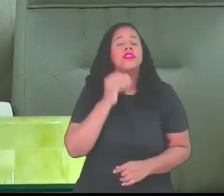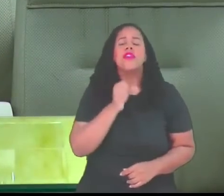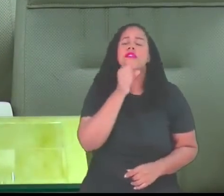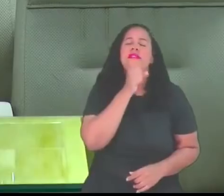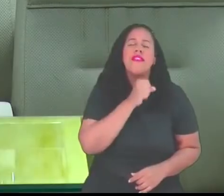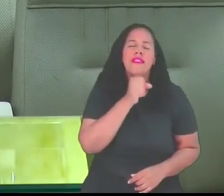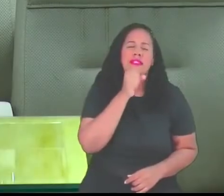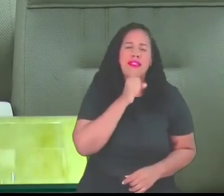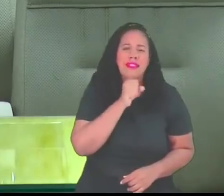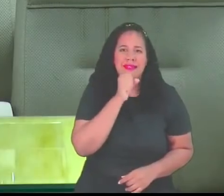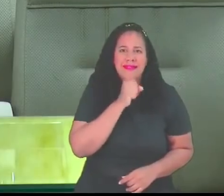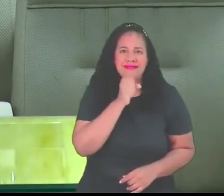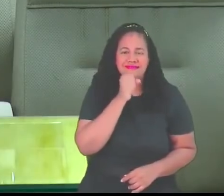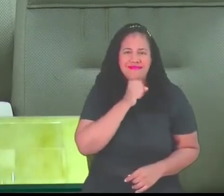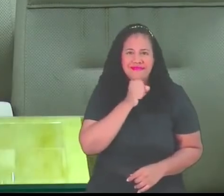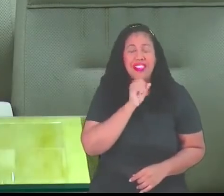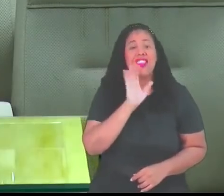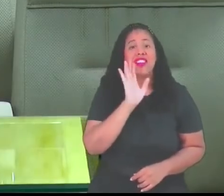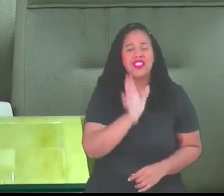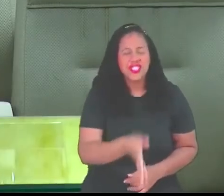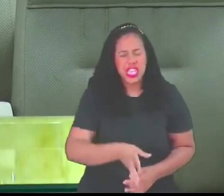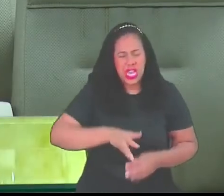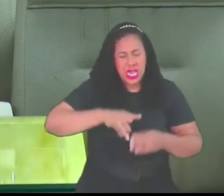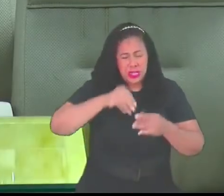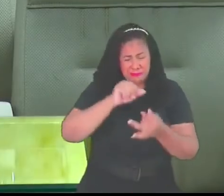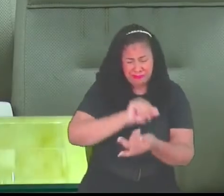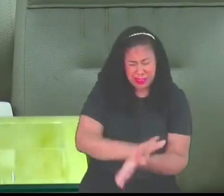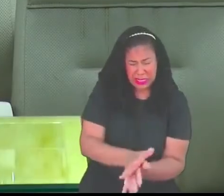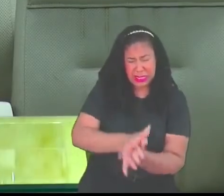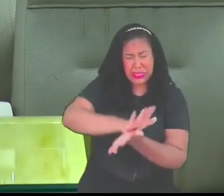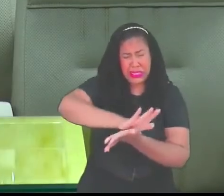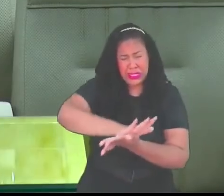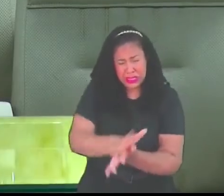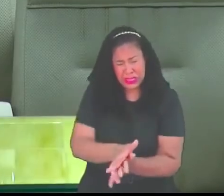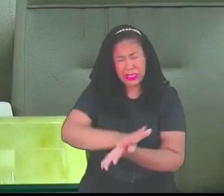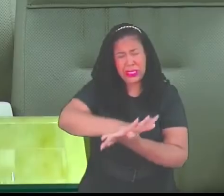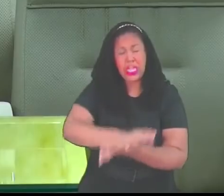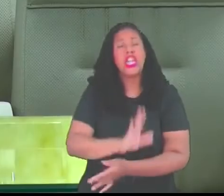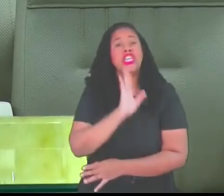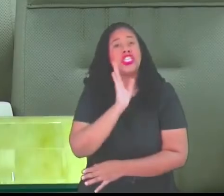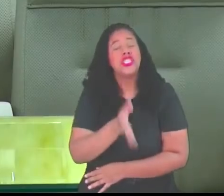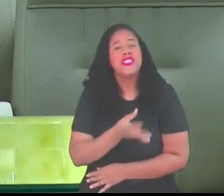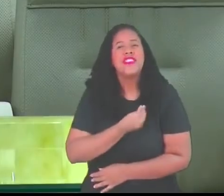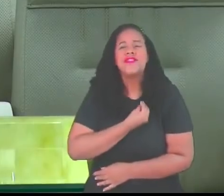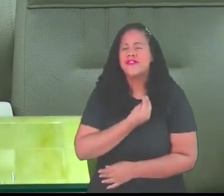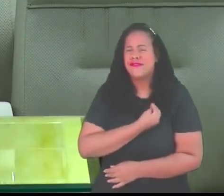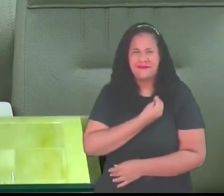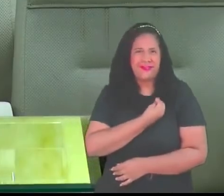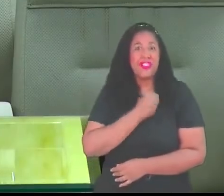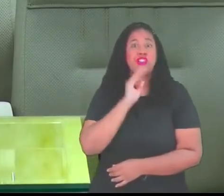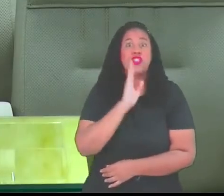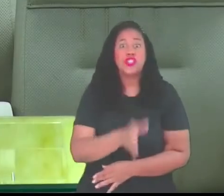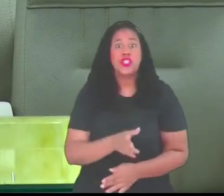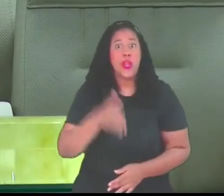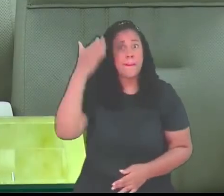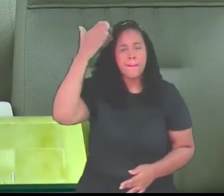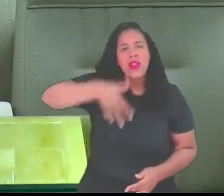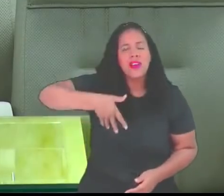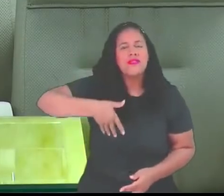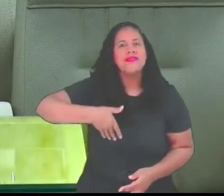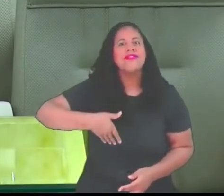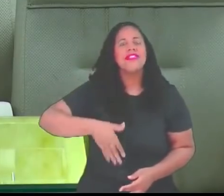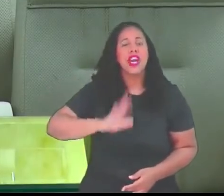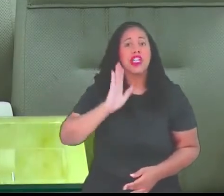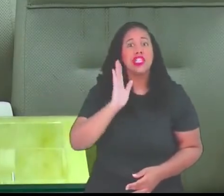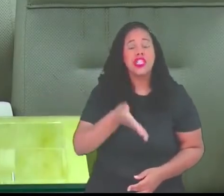velhos. Que já foi moído, que já foi trabalhado, que já vivenciou, que já provou, que